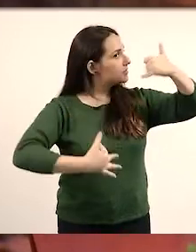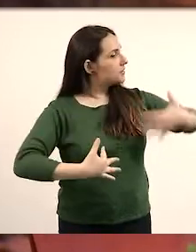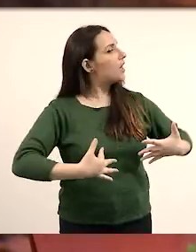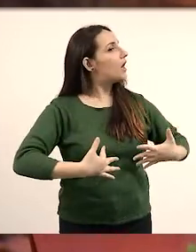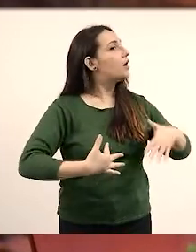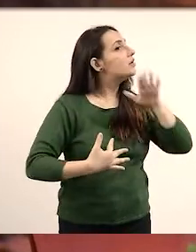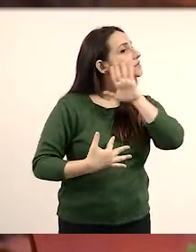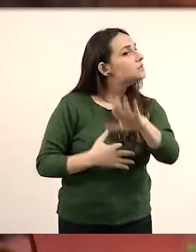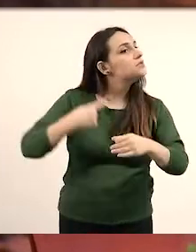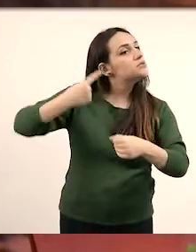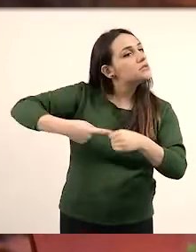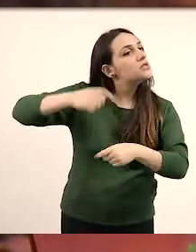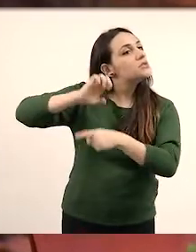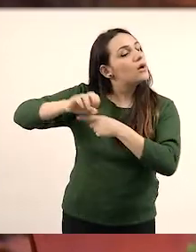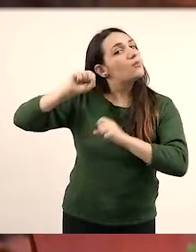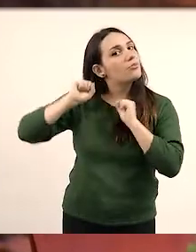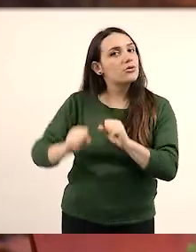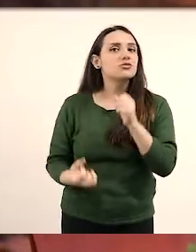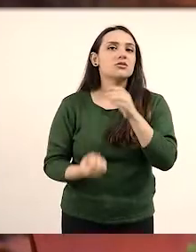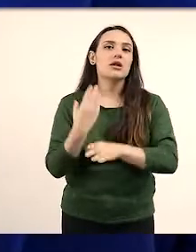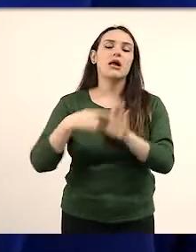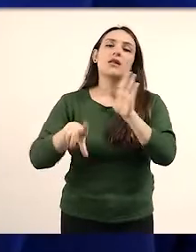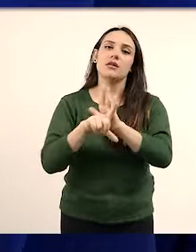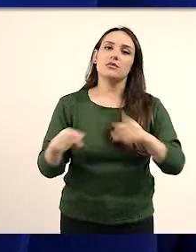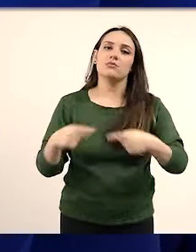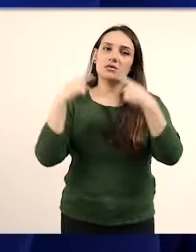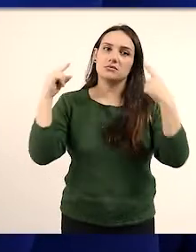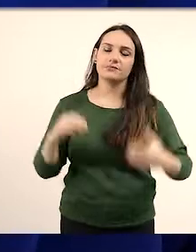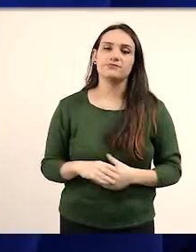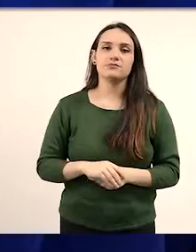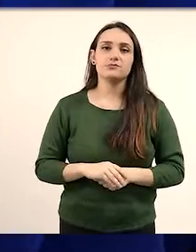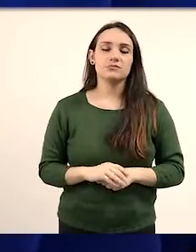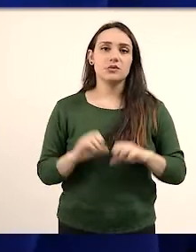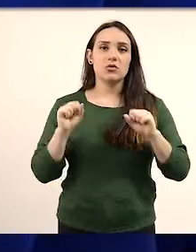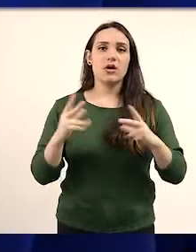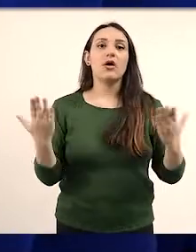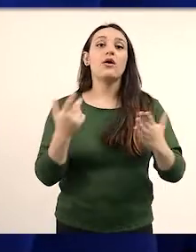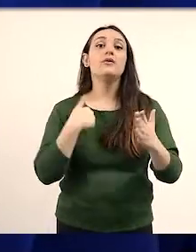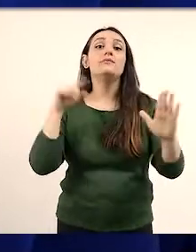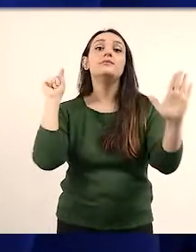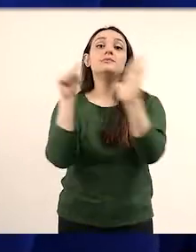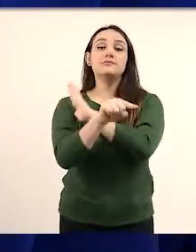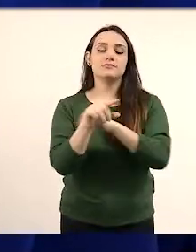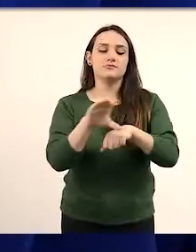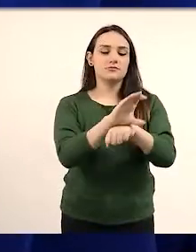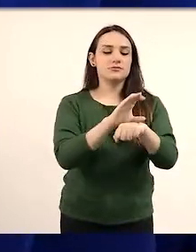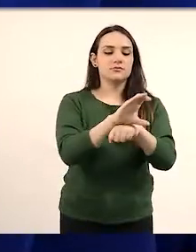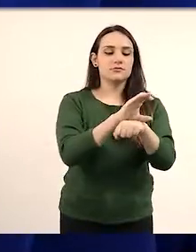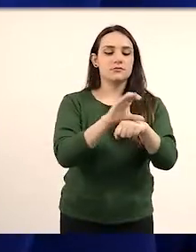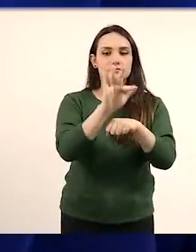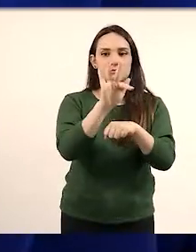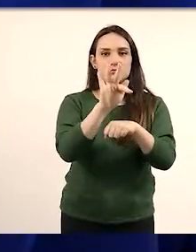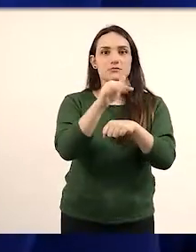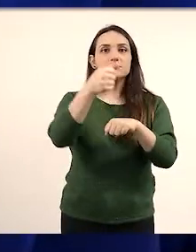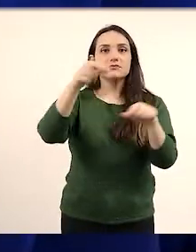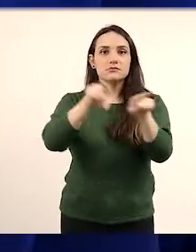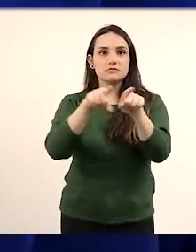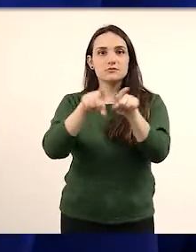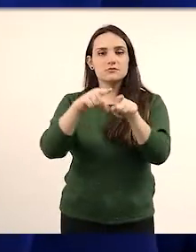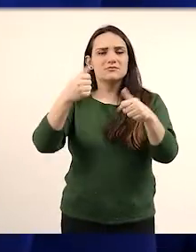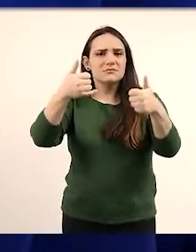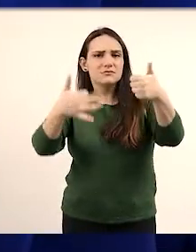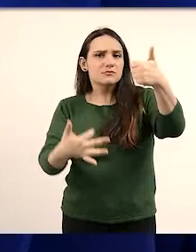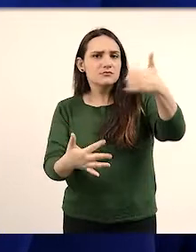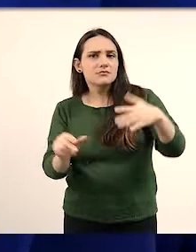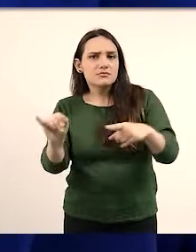municípios também podem legislar sobre a matéria. Entendi. E a Constituição Federal é ela que traz também as formas